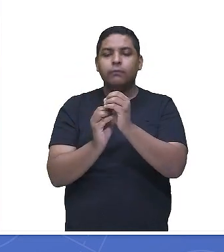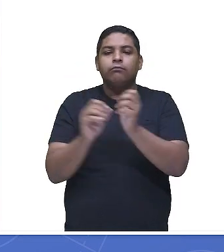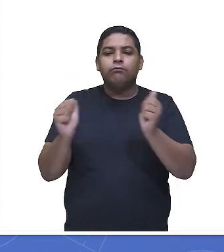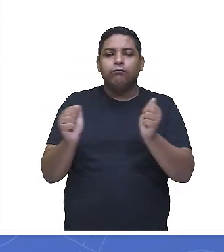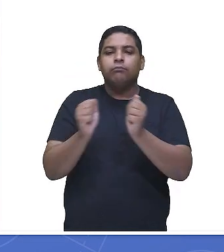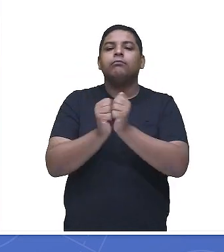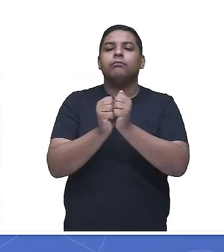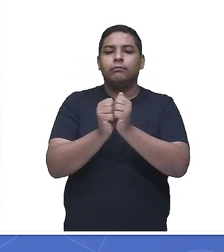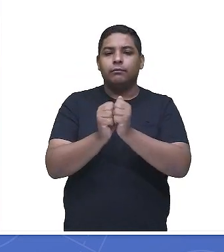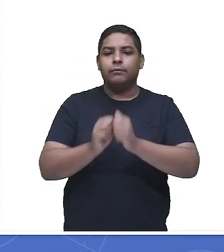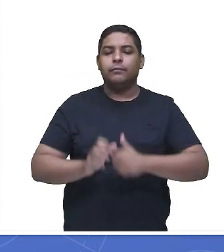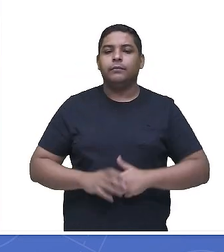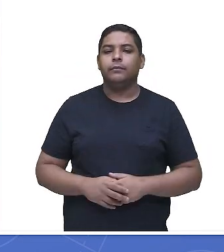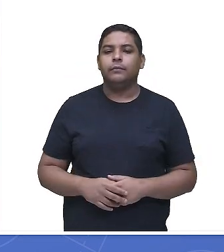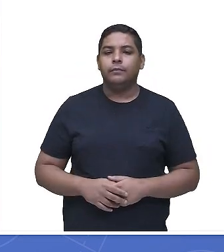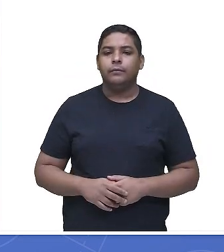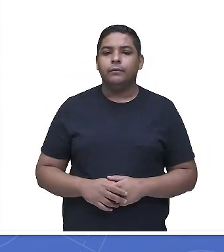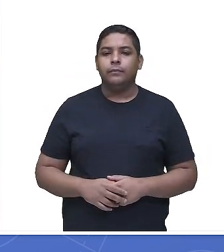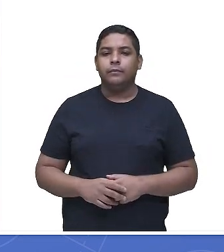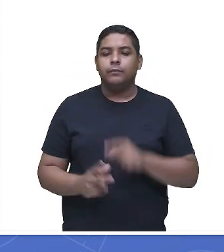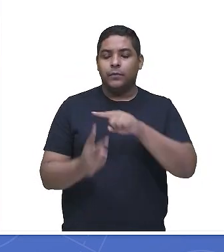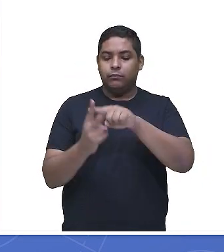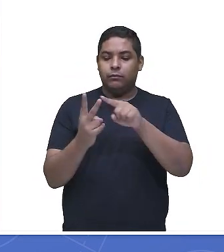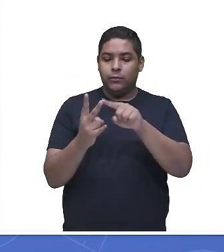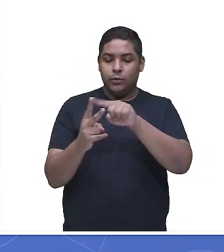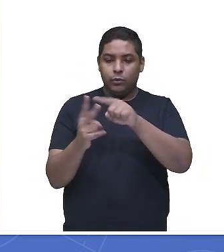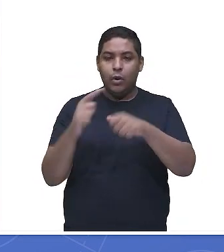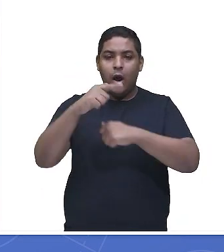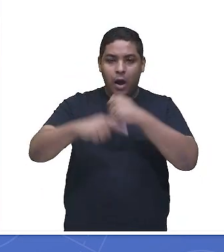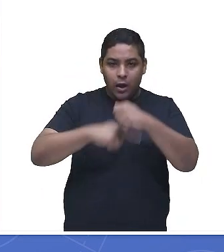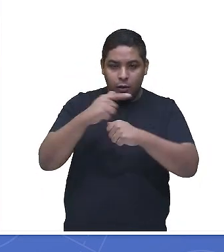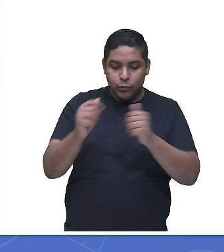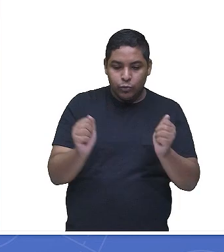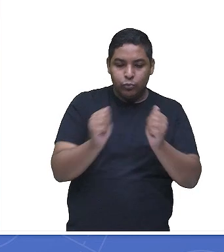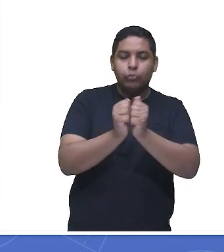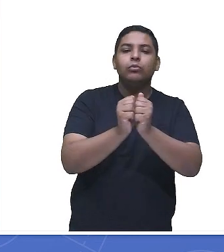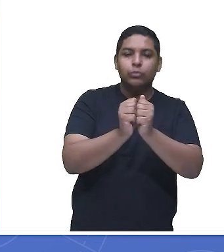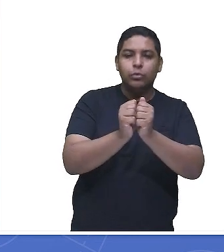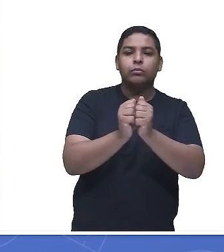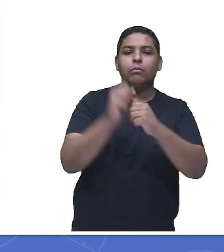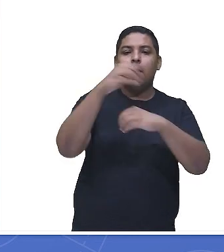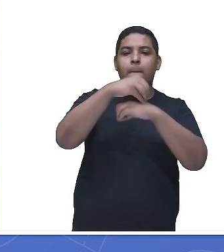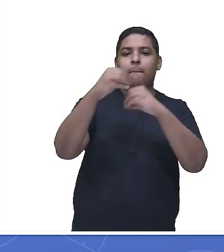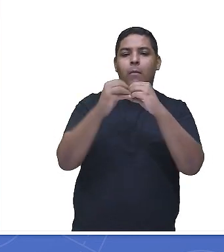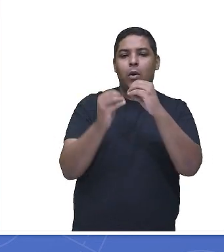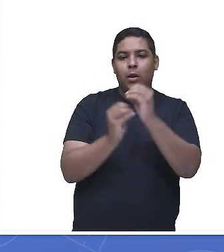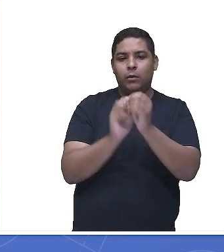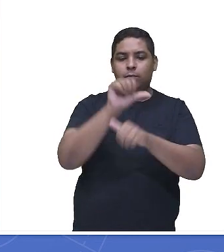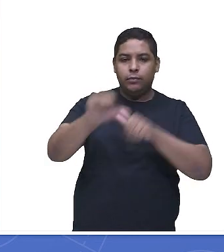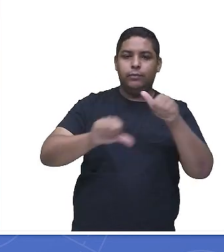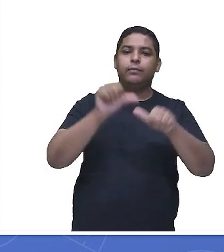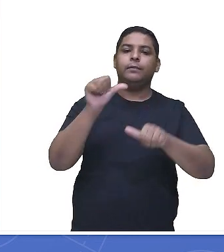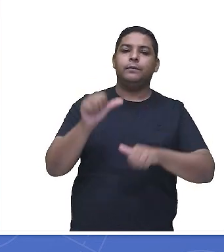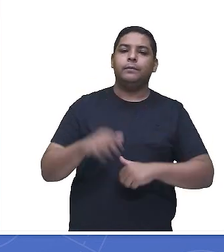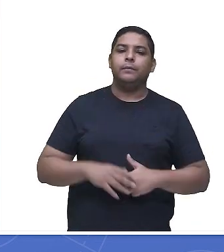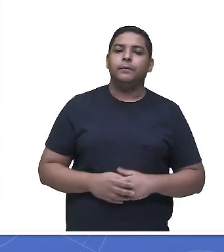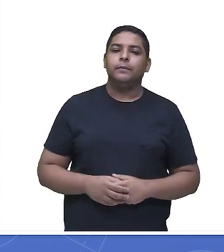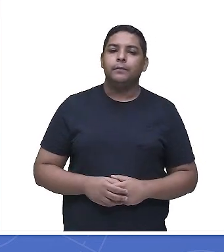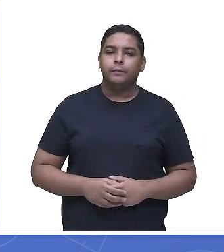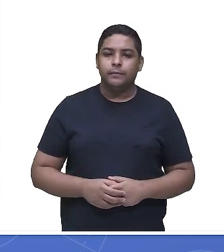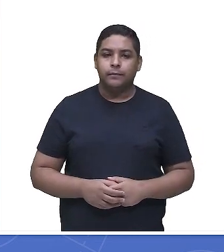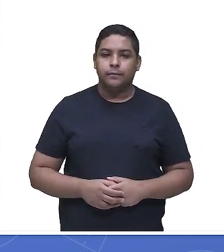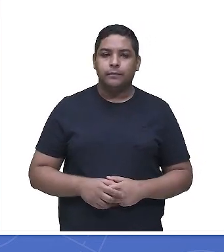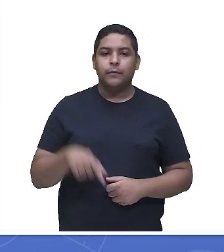molécula é formada por dois ou mais átomos. Então, aqui, ó, na minha imagem, cada uma dessas bolinhas estão representando os